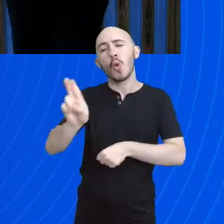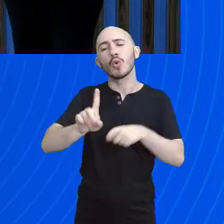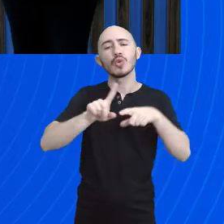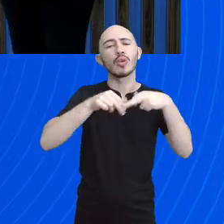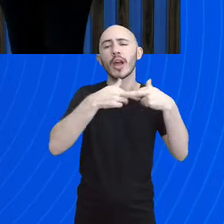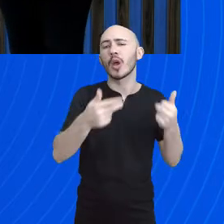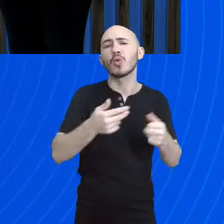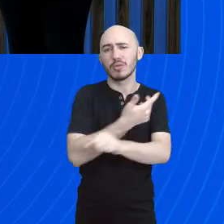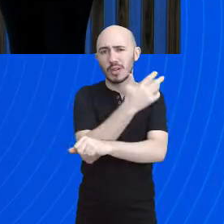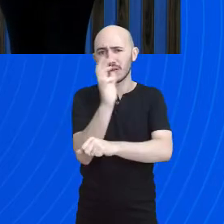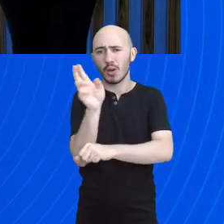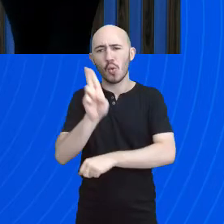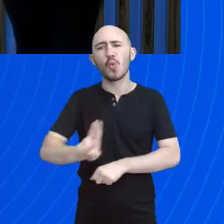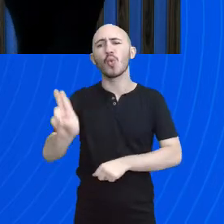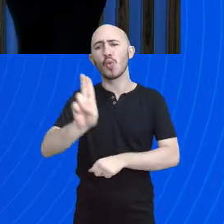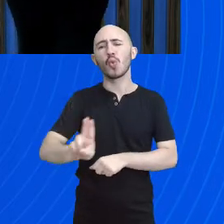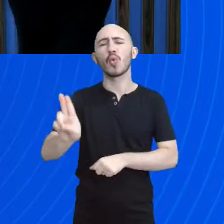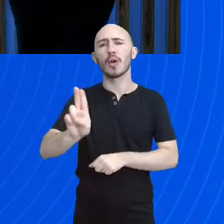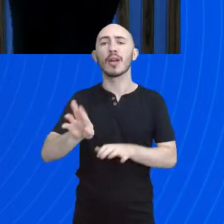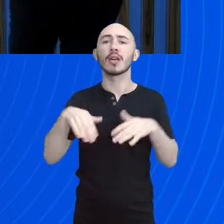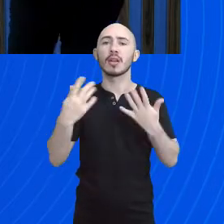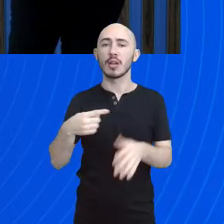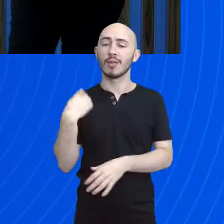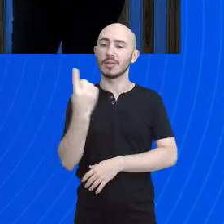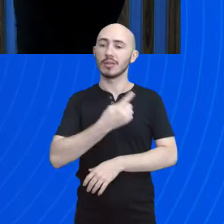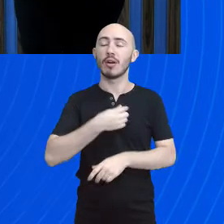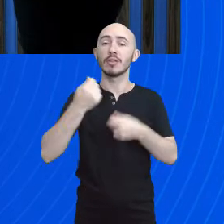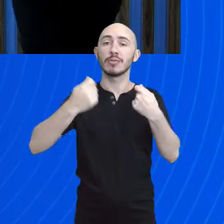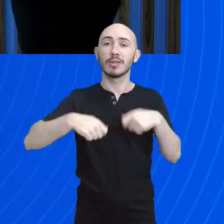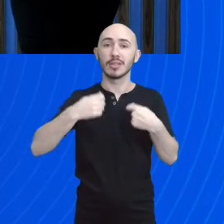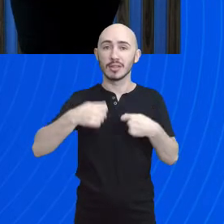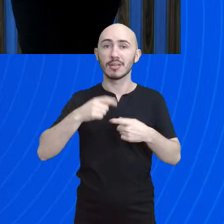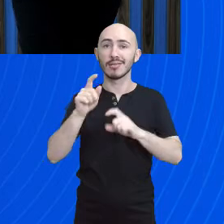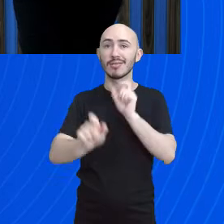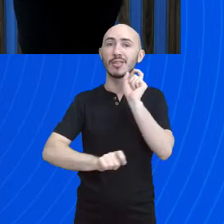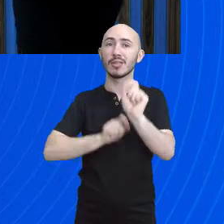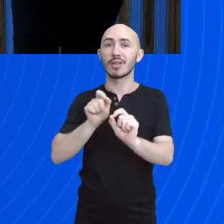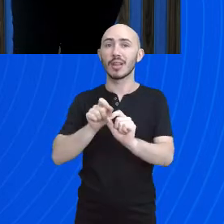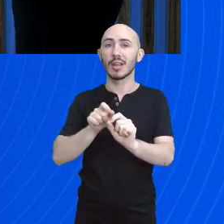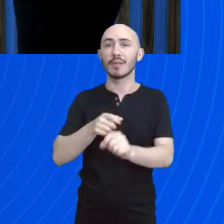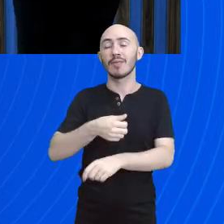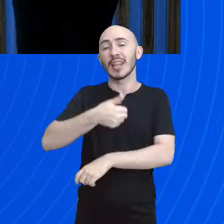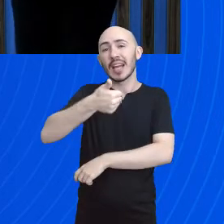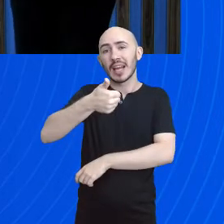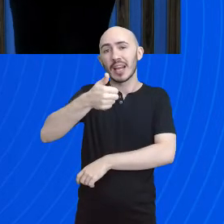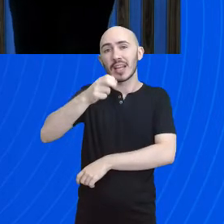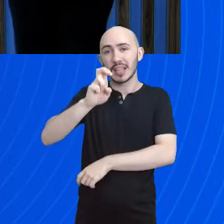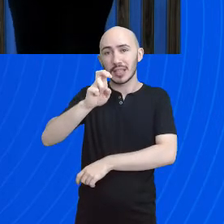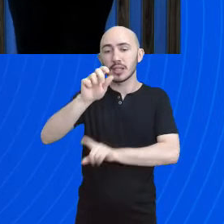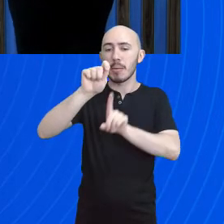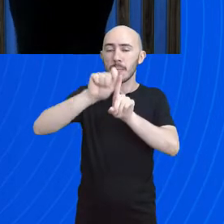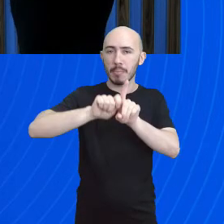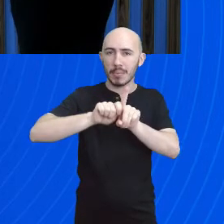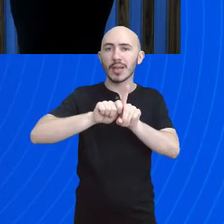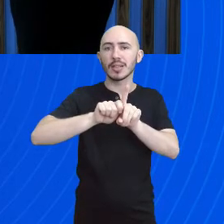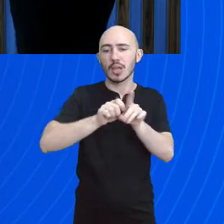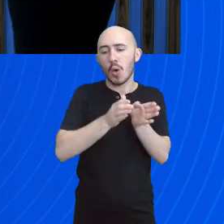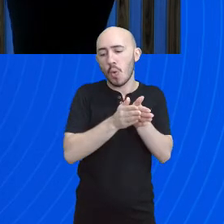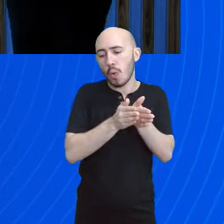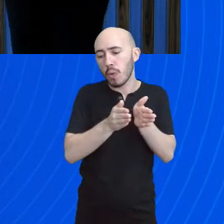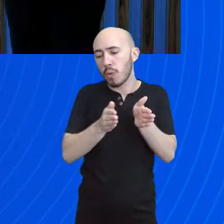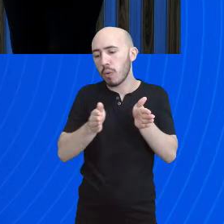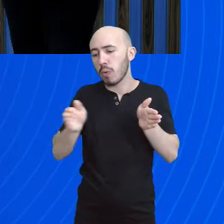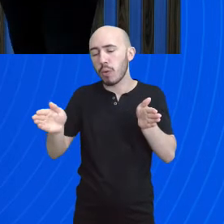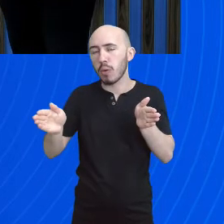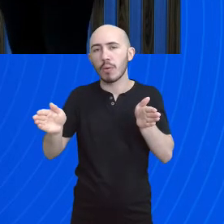recursos naturais, a gente precisaria ficar 15 meses sem